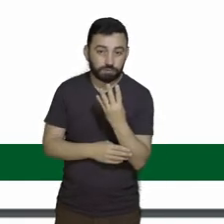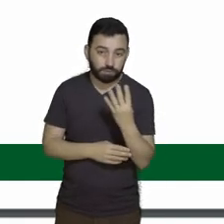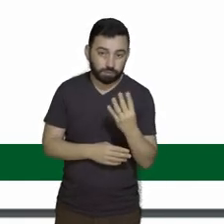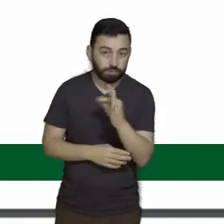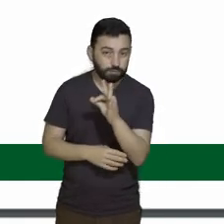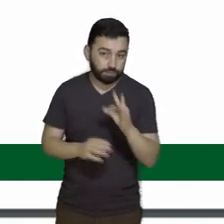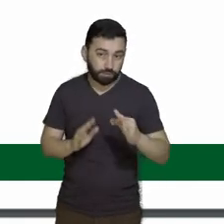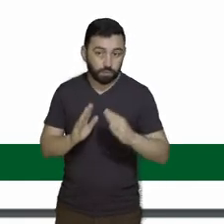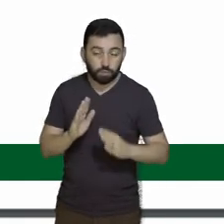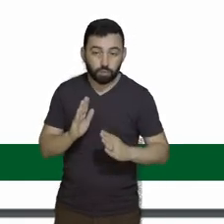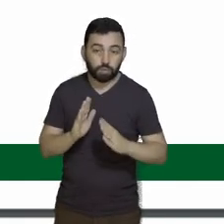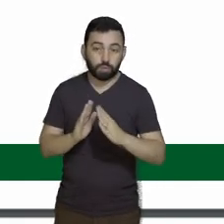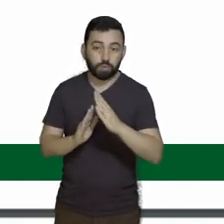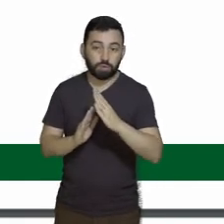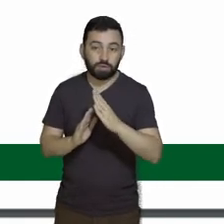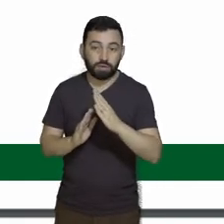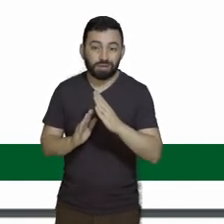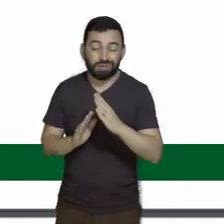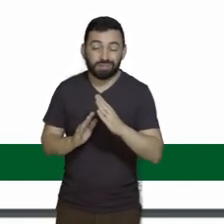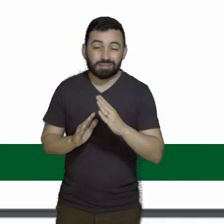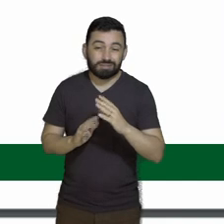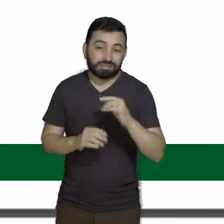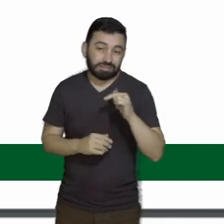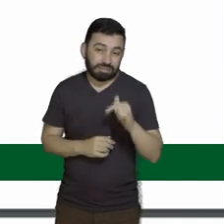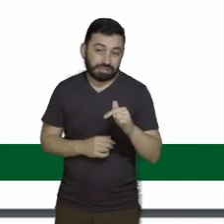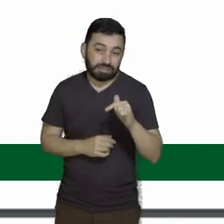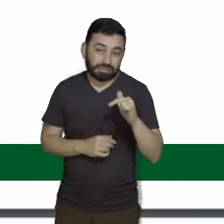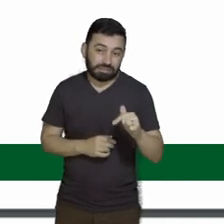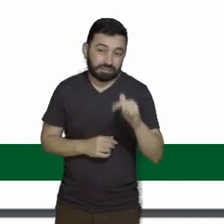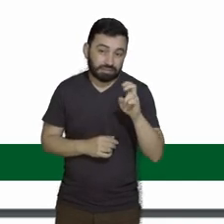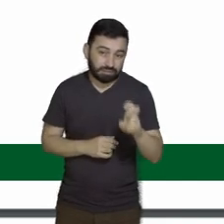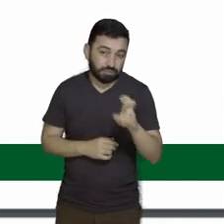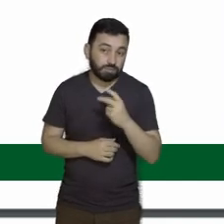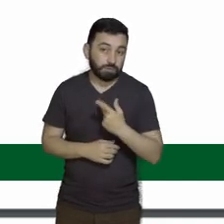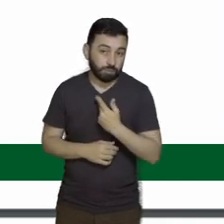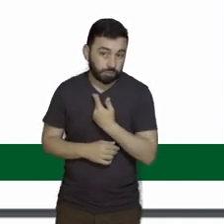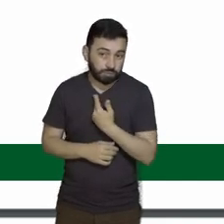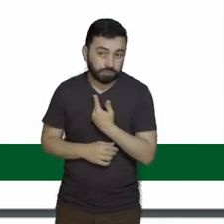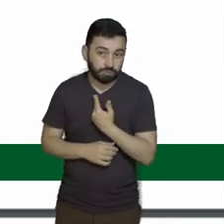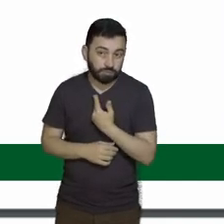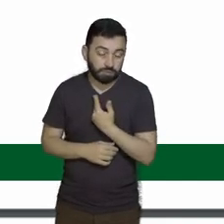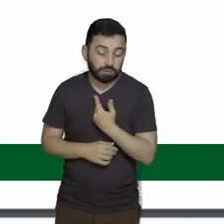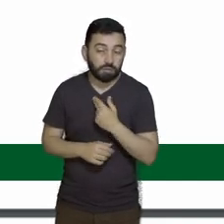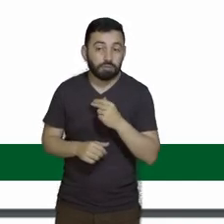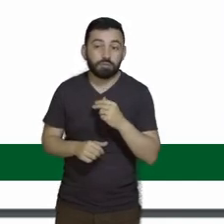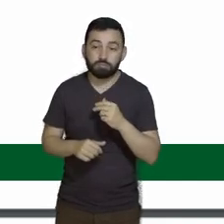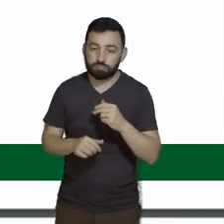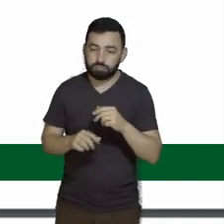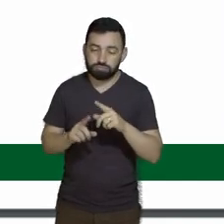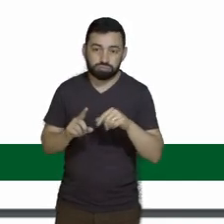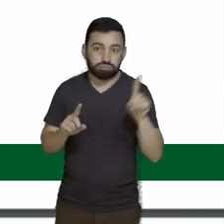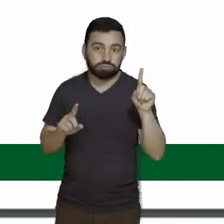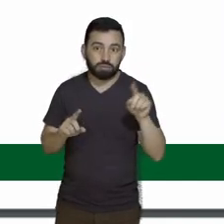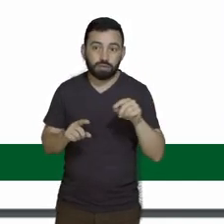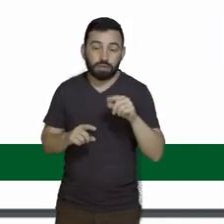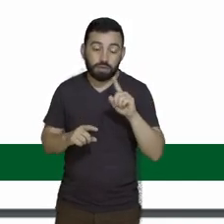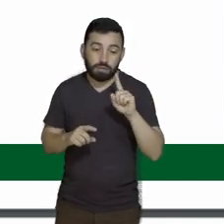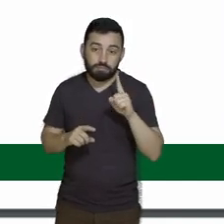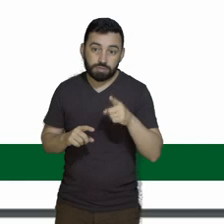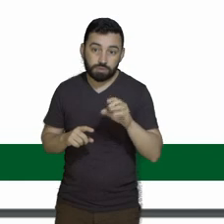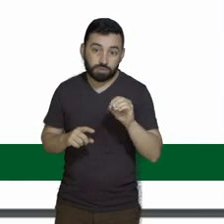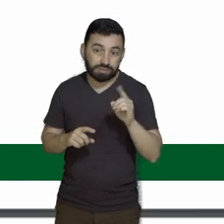44%. Passamos de 775 cirurgias para 1.118 meses.